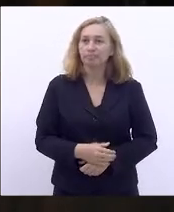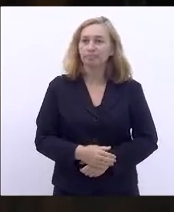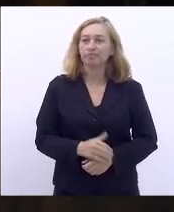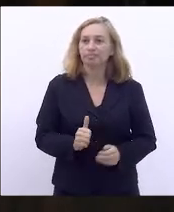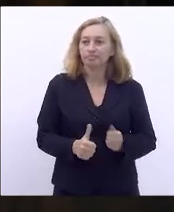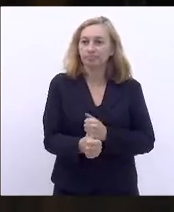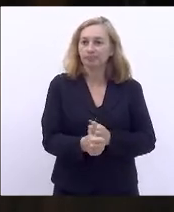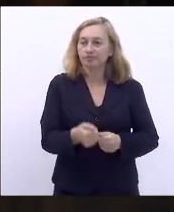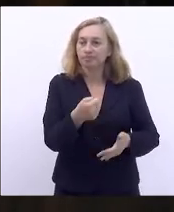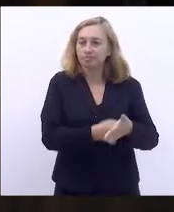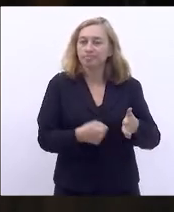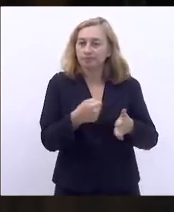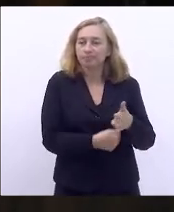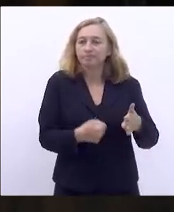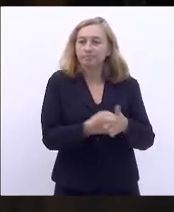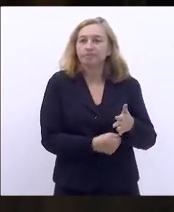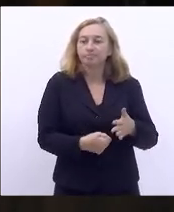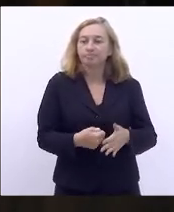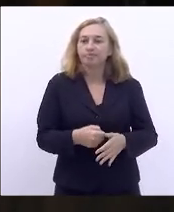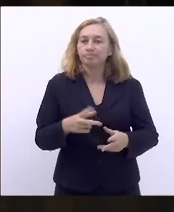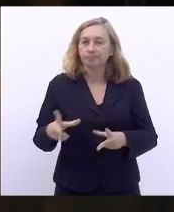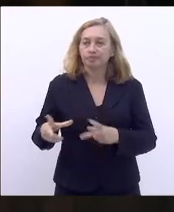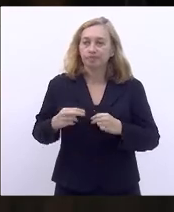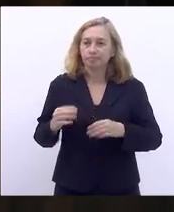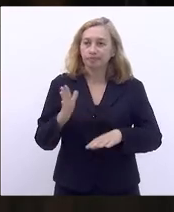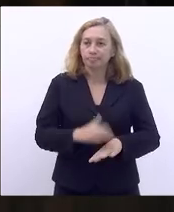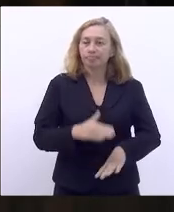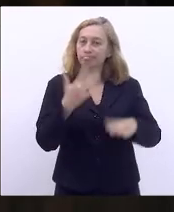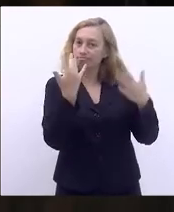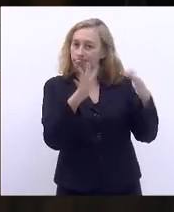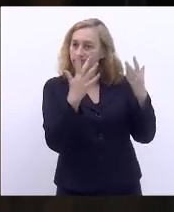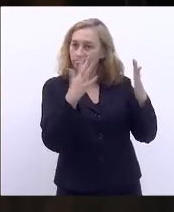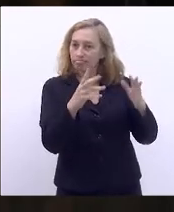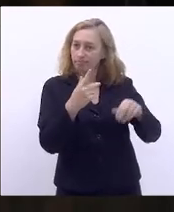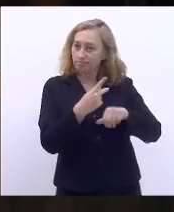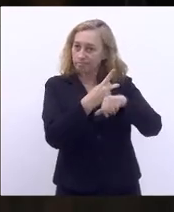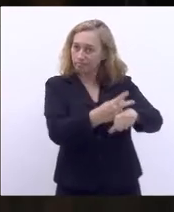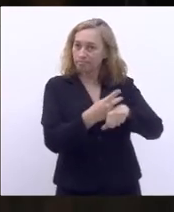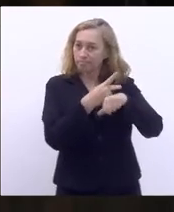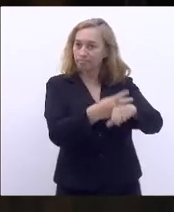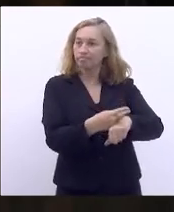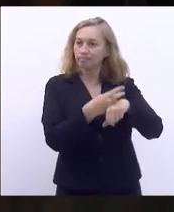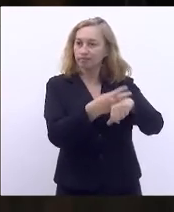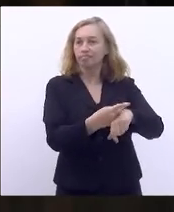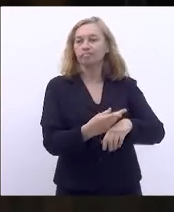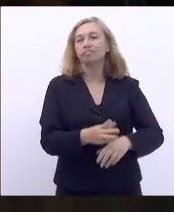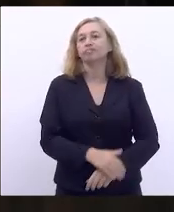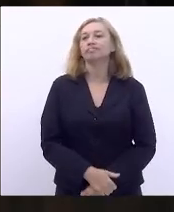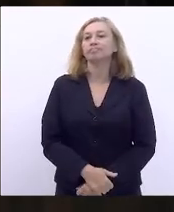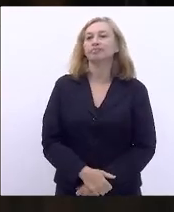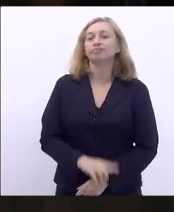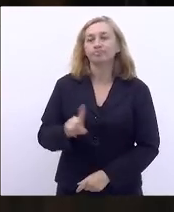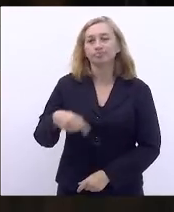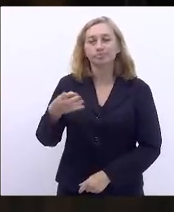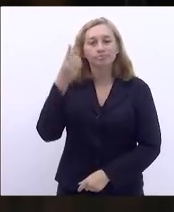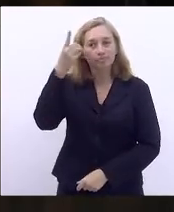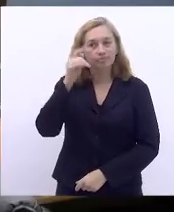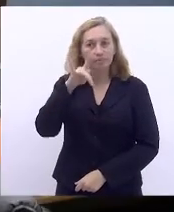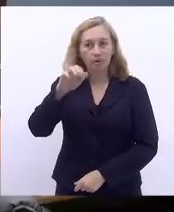frente dessa luta. Você merece mais do que palmas, merece troféus e troféus e troféus. Deputado